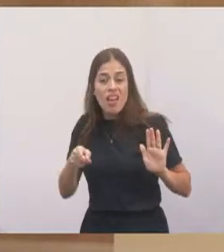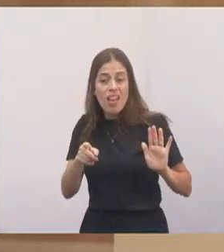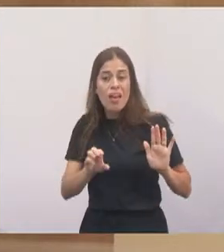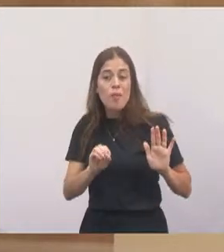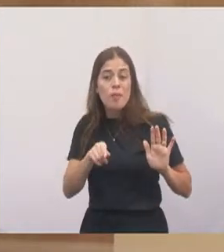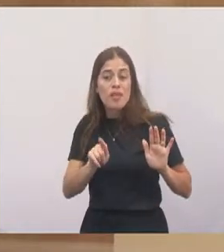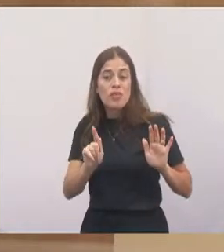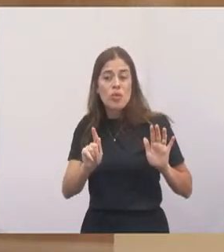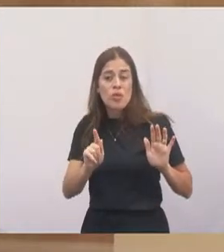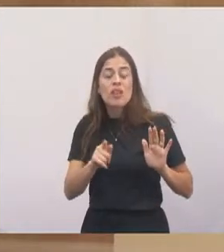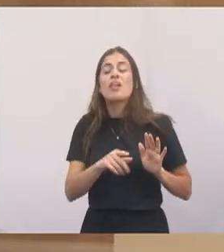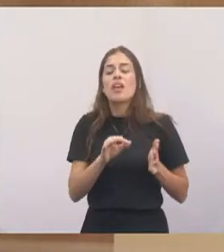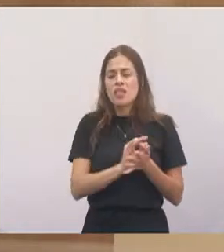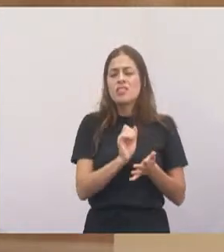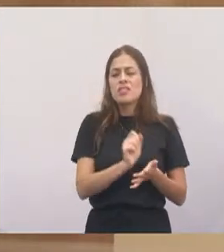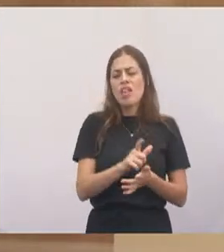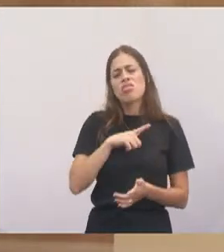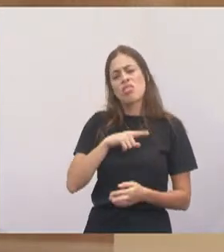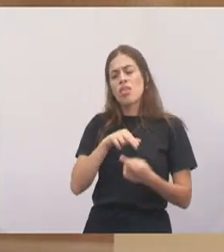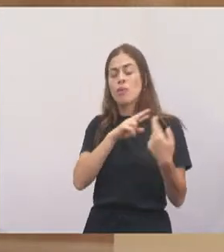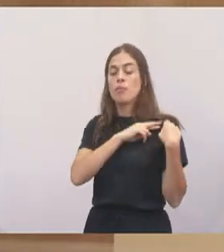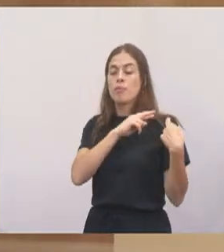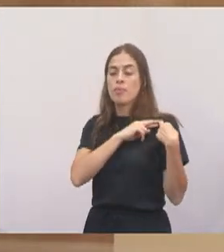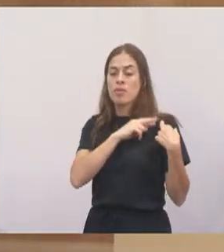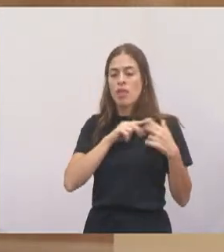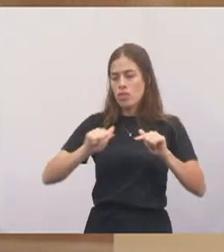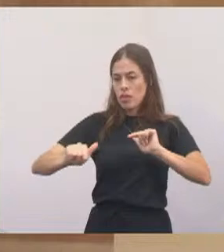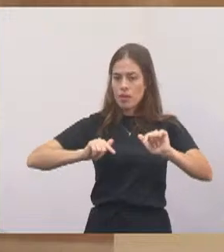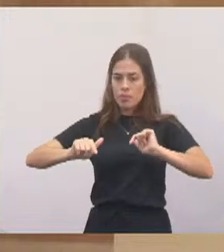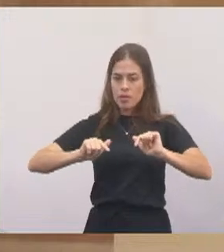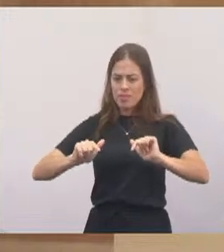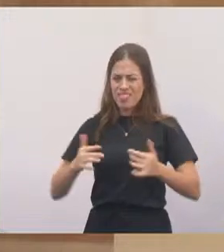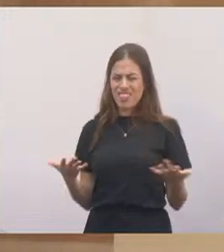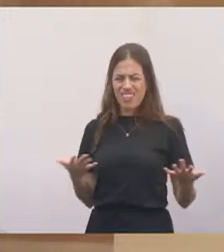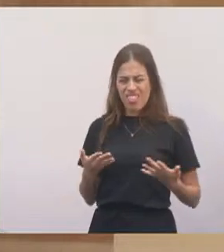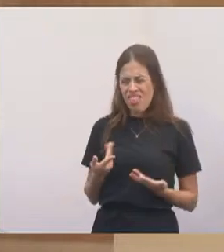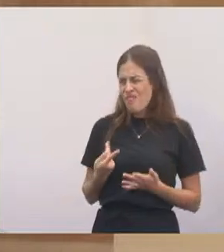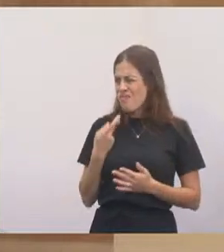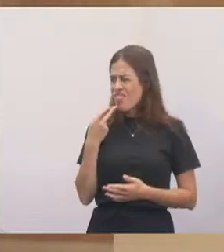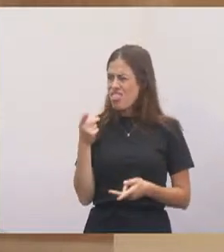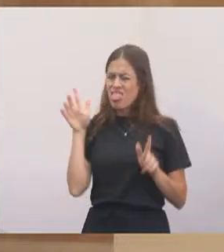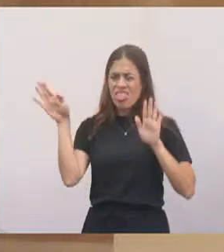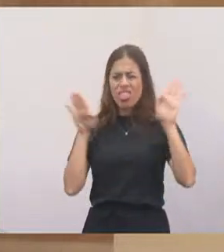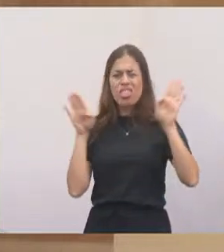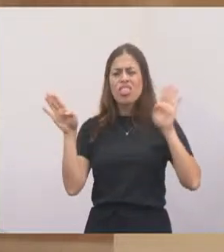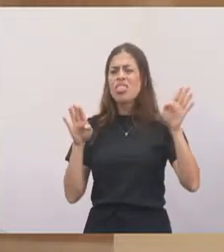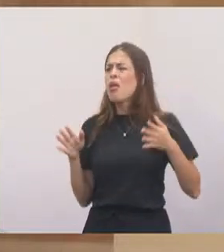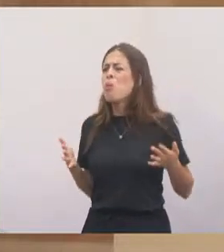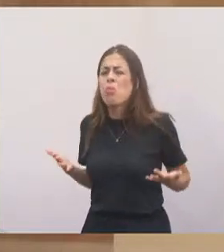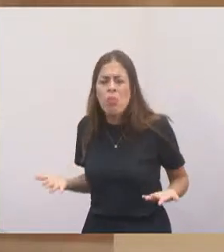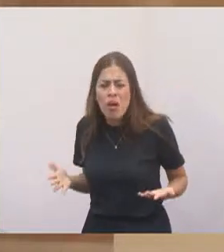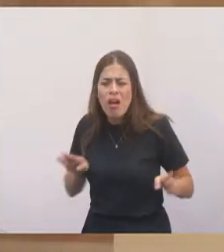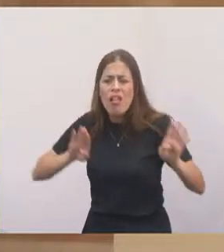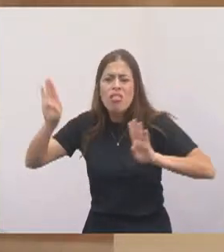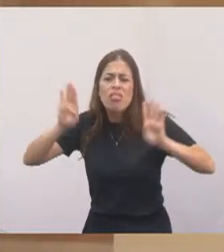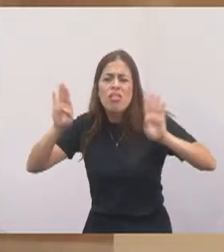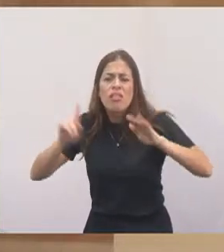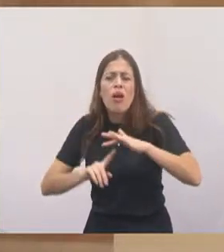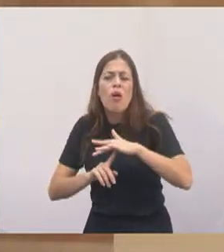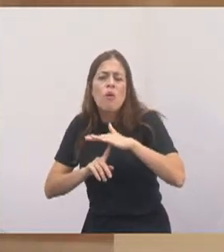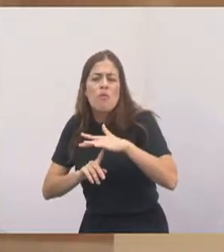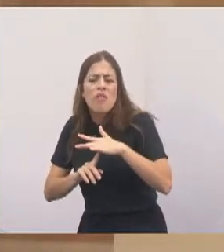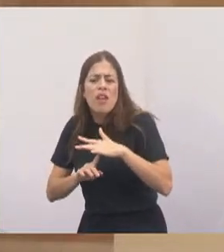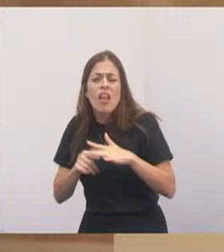tenham responsabilidade no seu trabalho. E aí vem falar aqui de licitação. Onde é que tem que fazer licitação para fazer feira de adoção